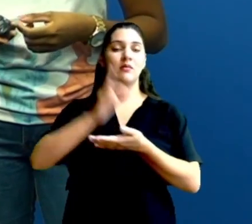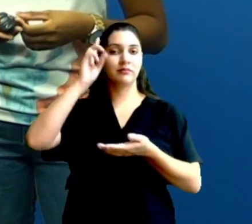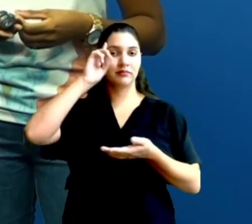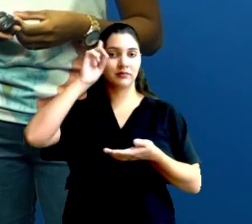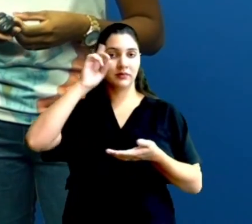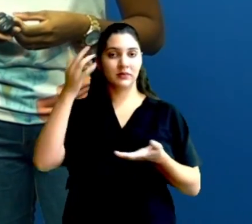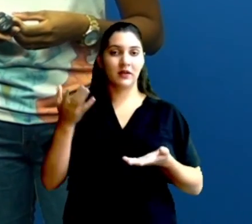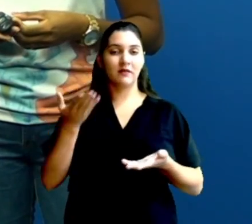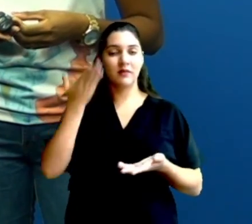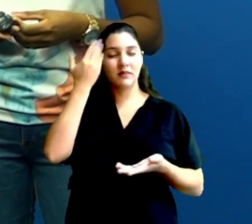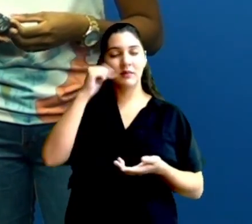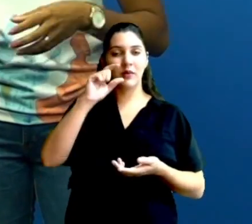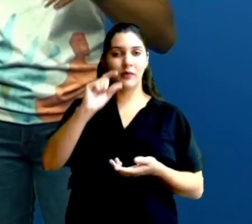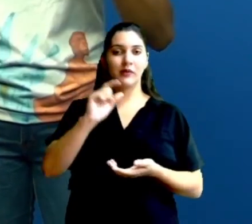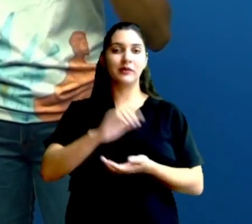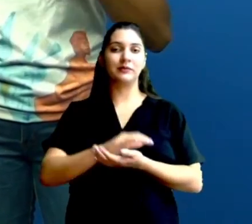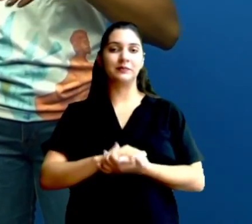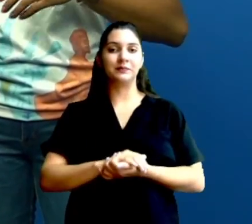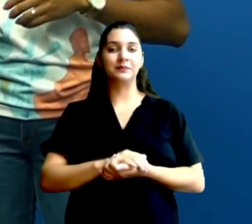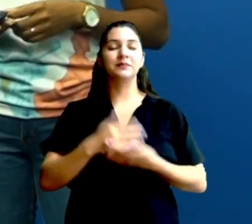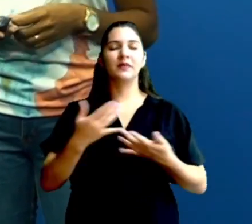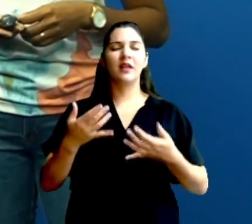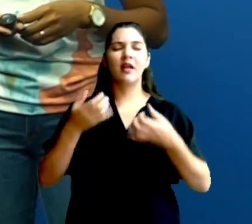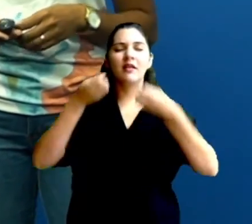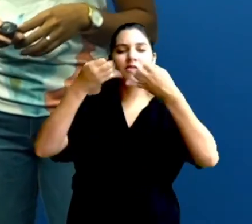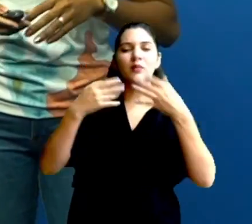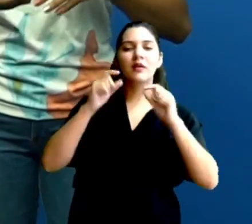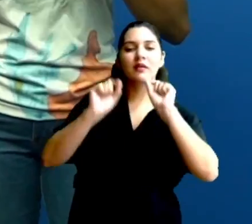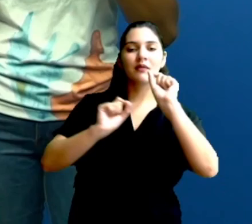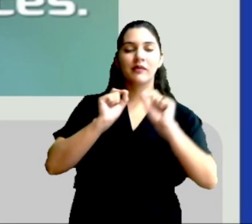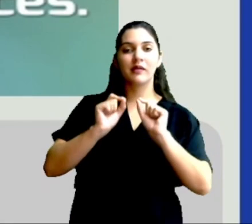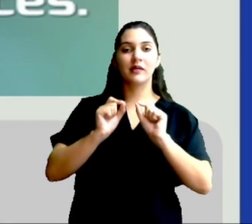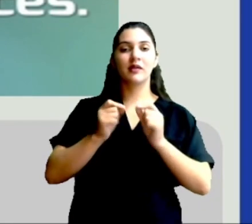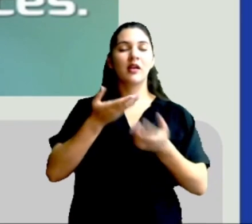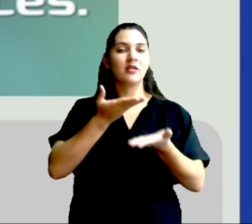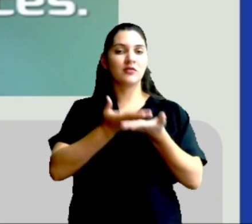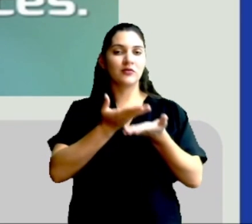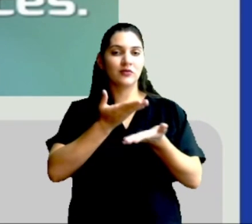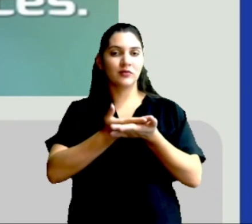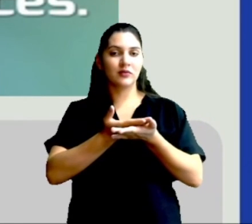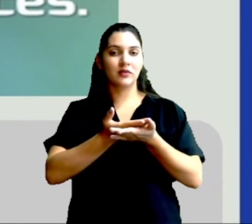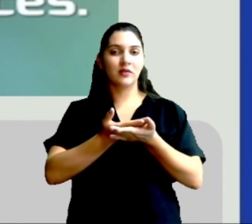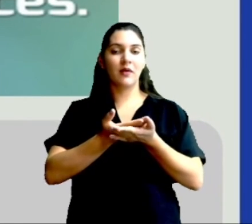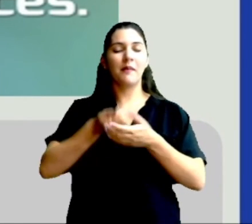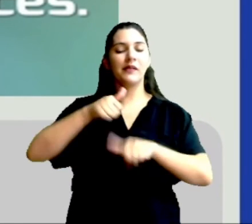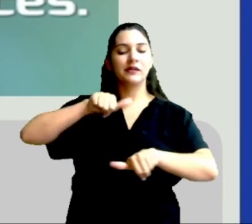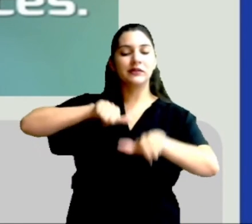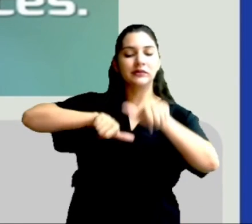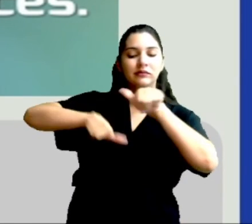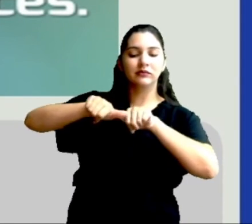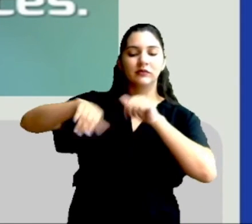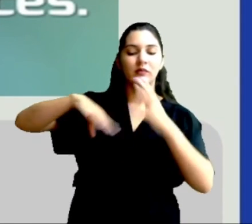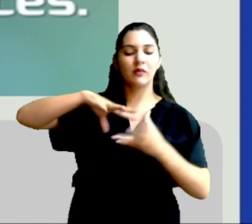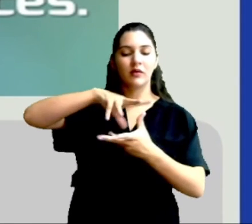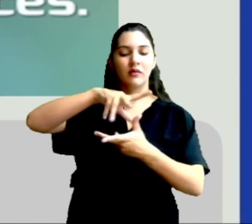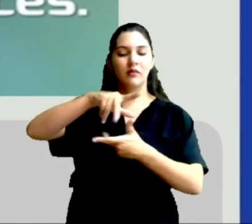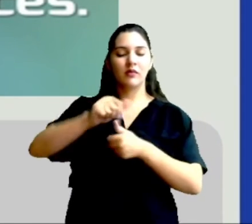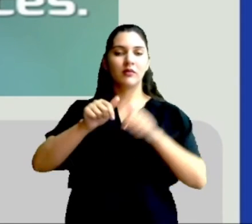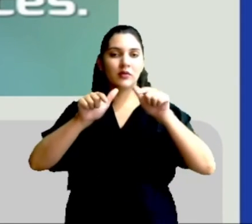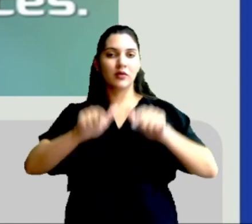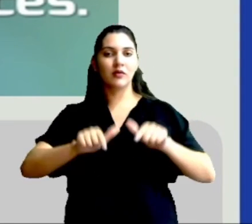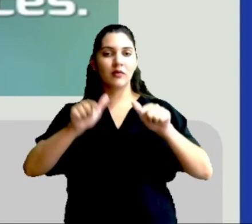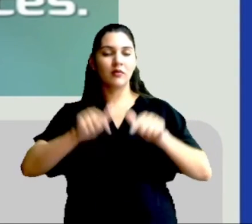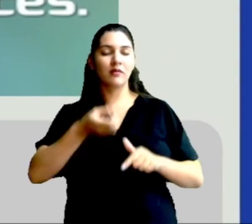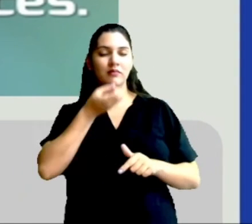dia. Vamos saber um pouquinho dela? Então, ela diz o seguinte, ó: estudem para transformar o mundo em um